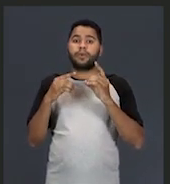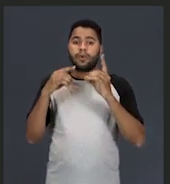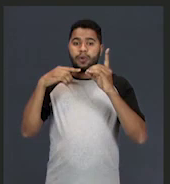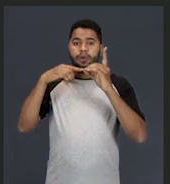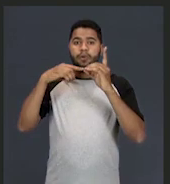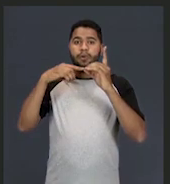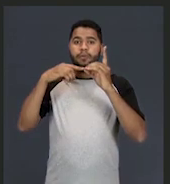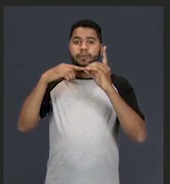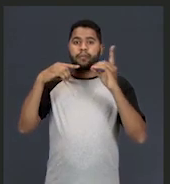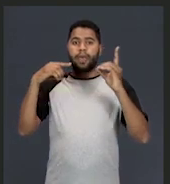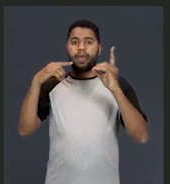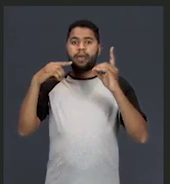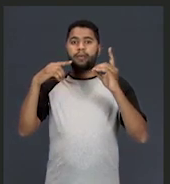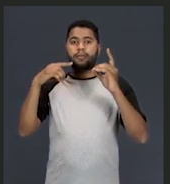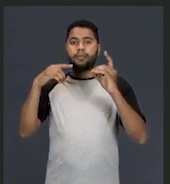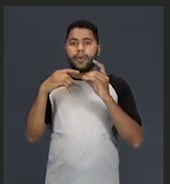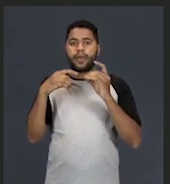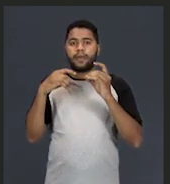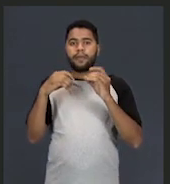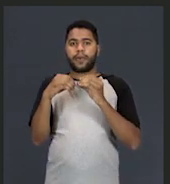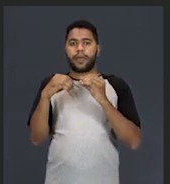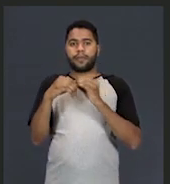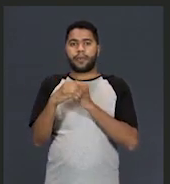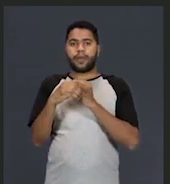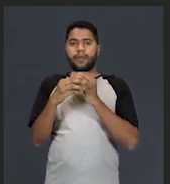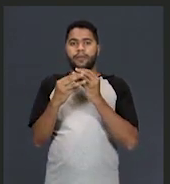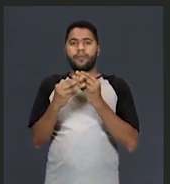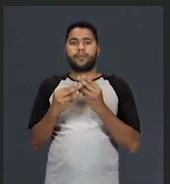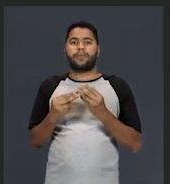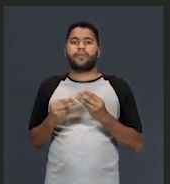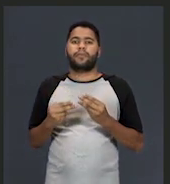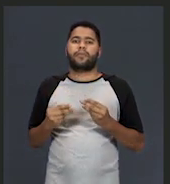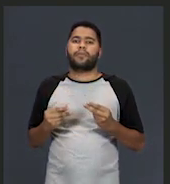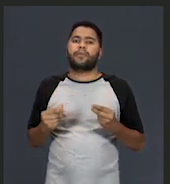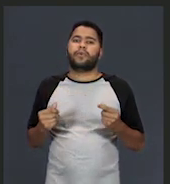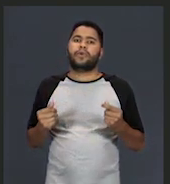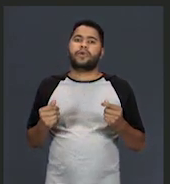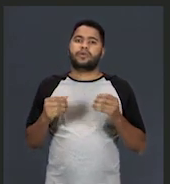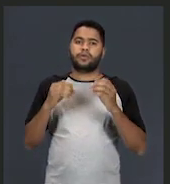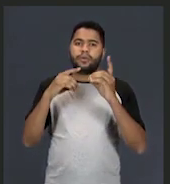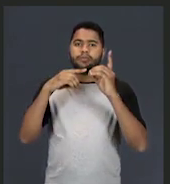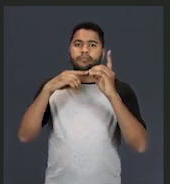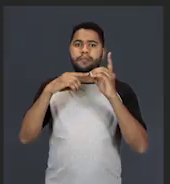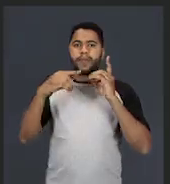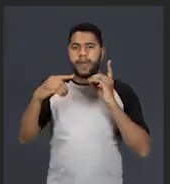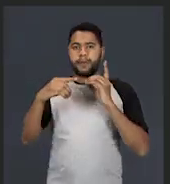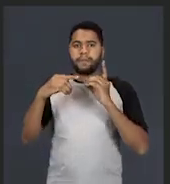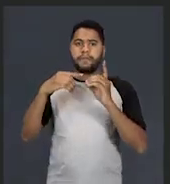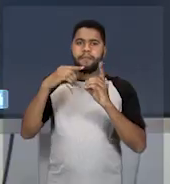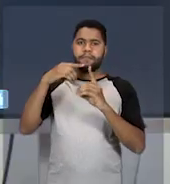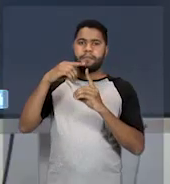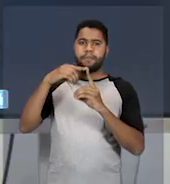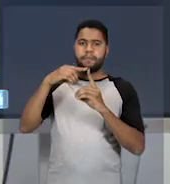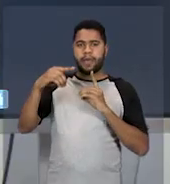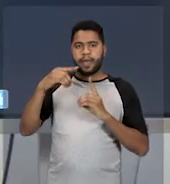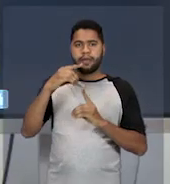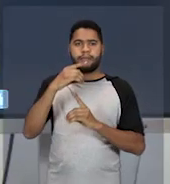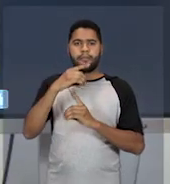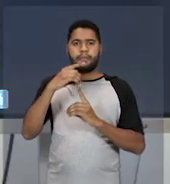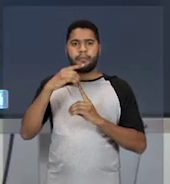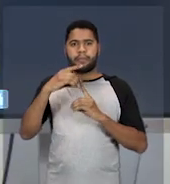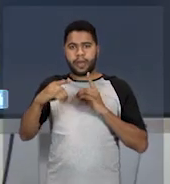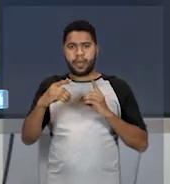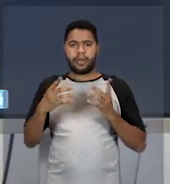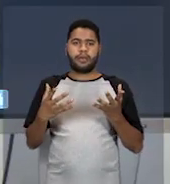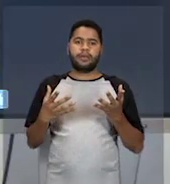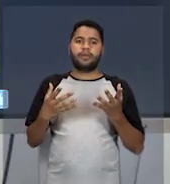eu quero algo mais simples, olha, tá? Então, vai ser uma quebra, porque às vezes uma molécula é tão